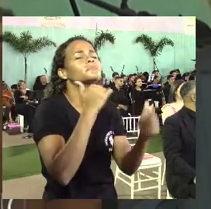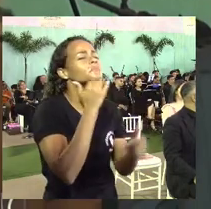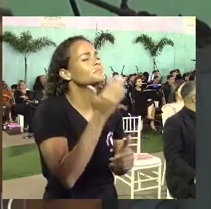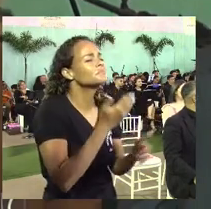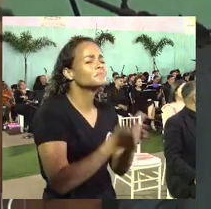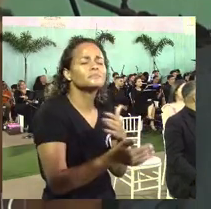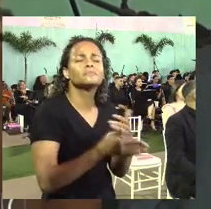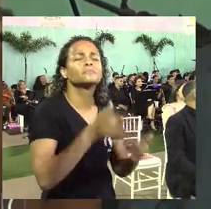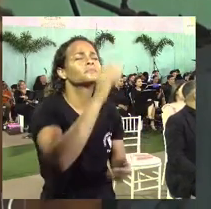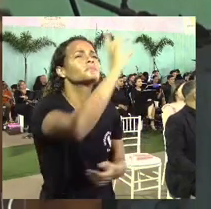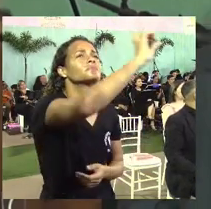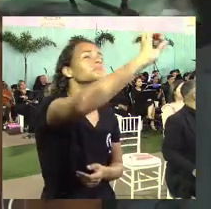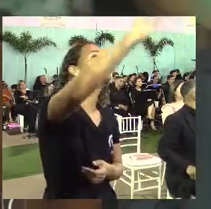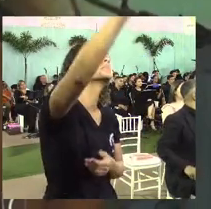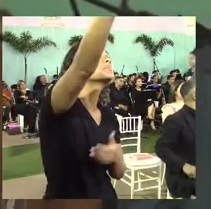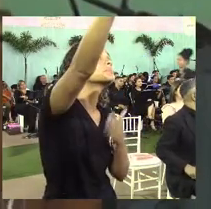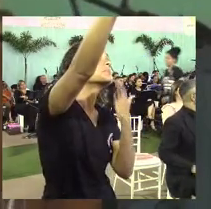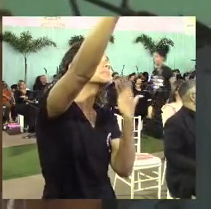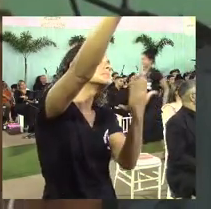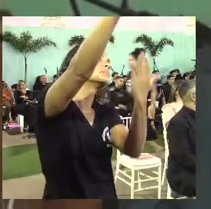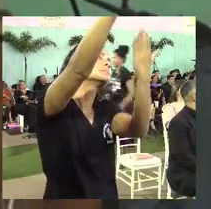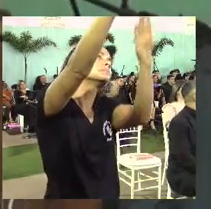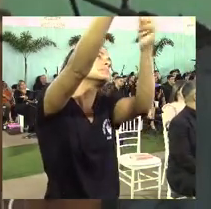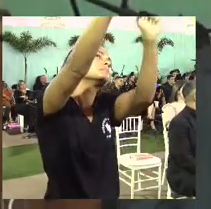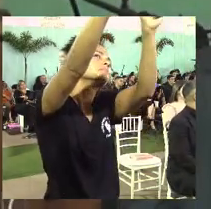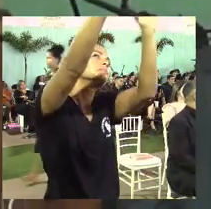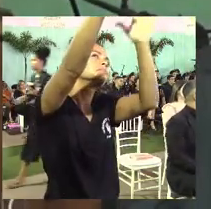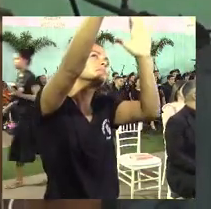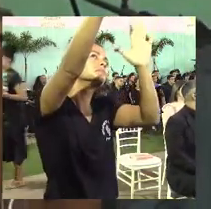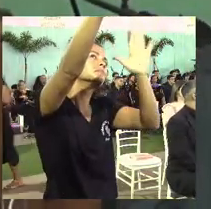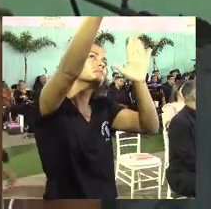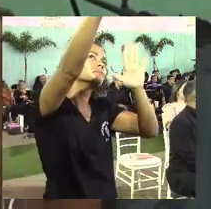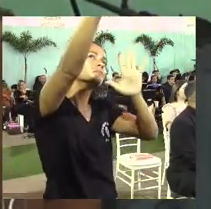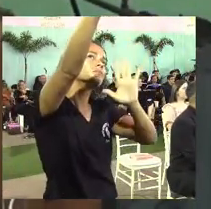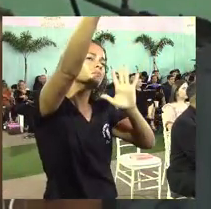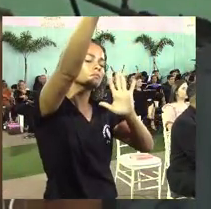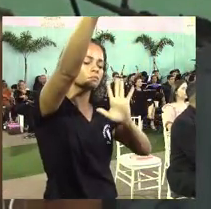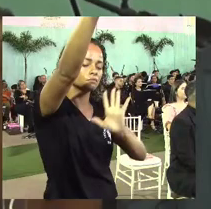independente do que faz te adorarei